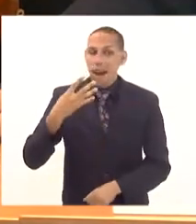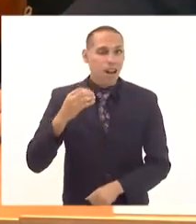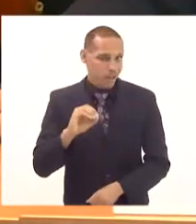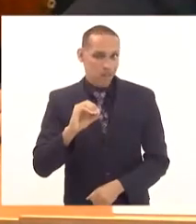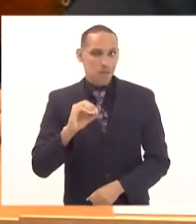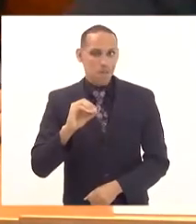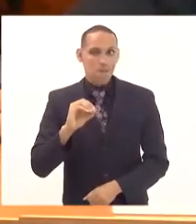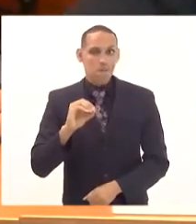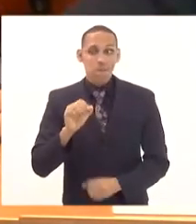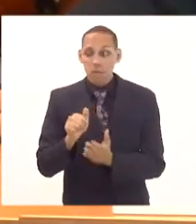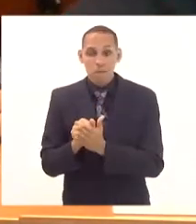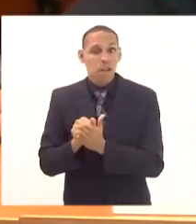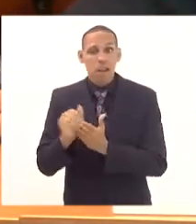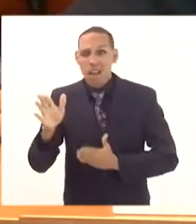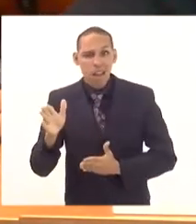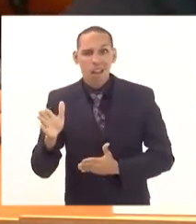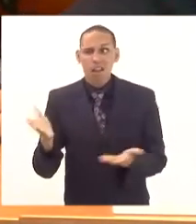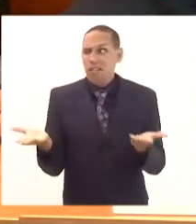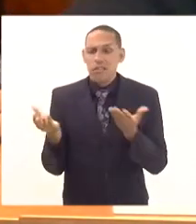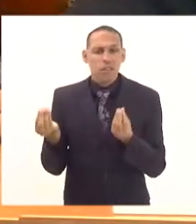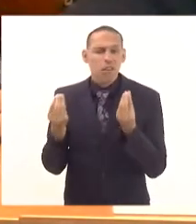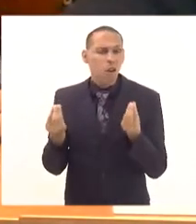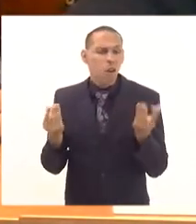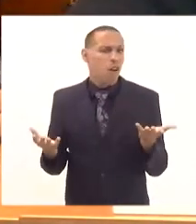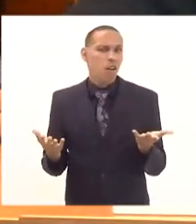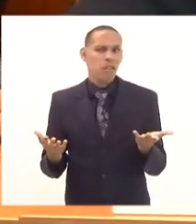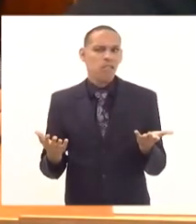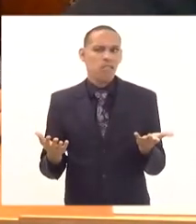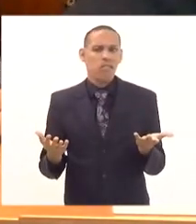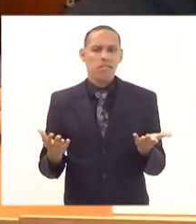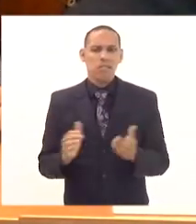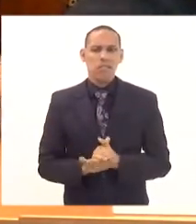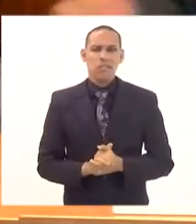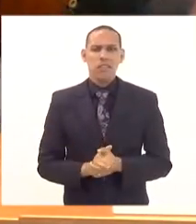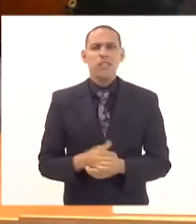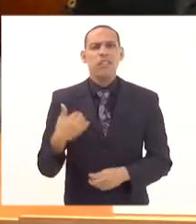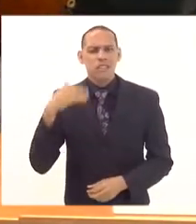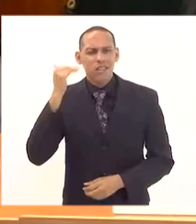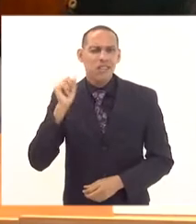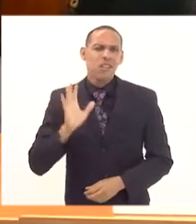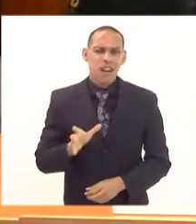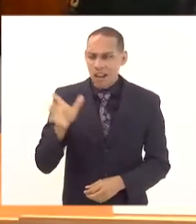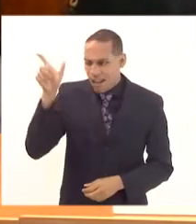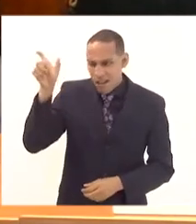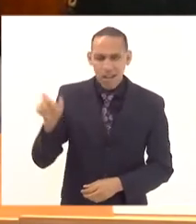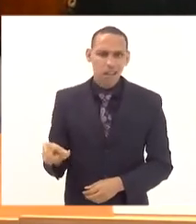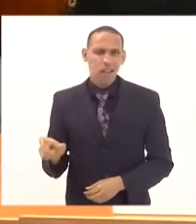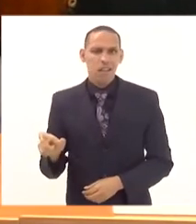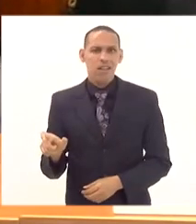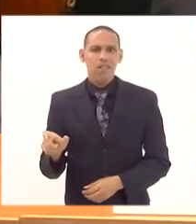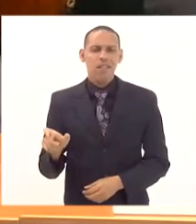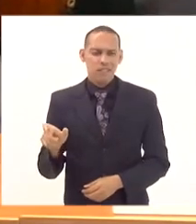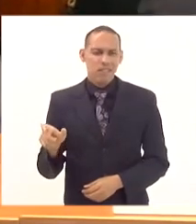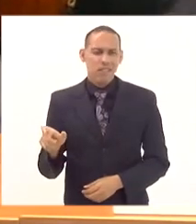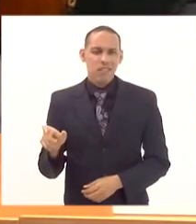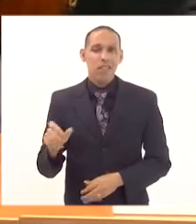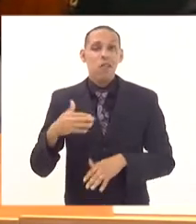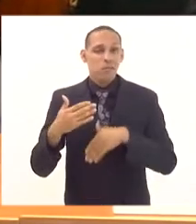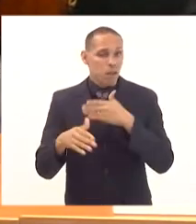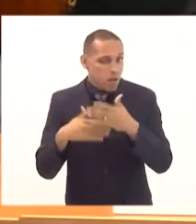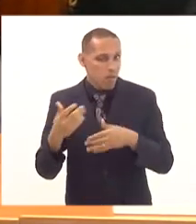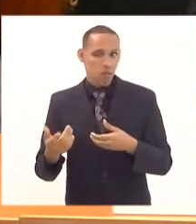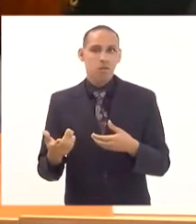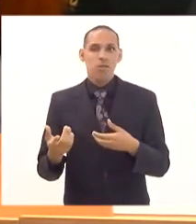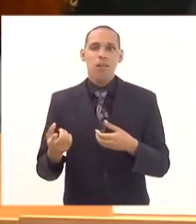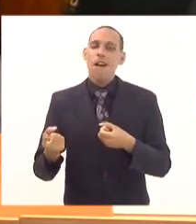que foi demitido covardemente bom já soube que ele foi será reconduzido